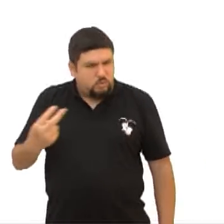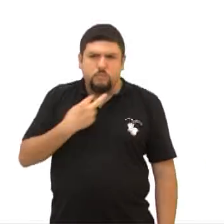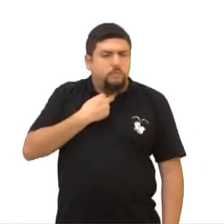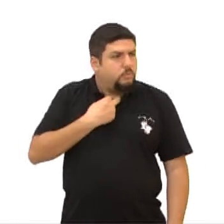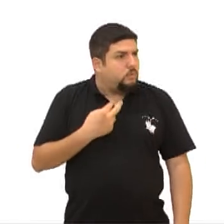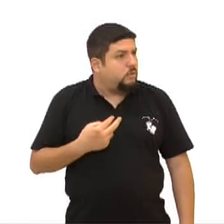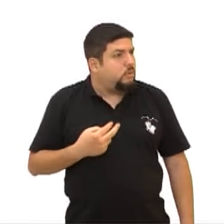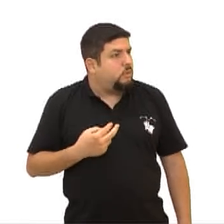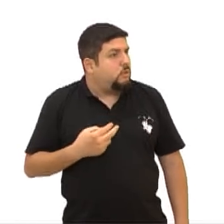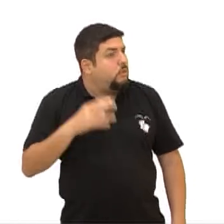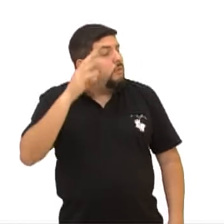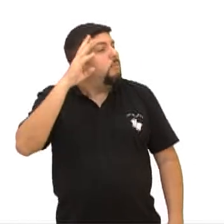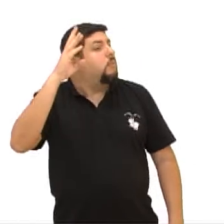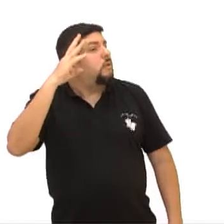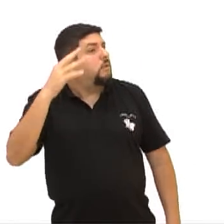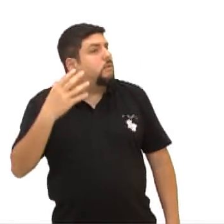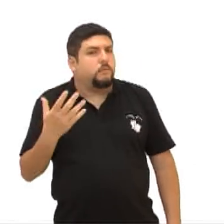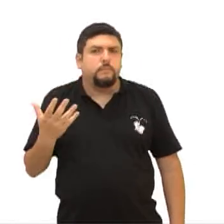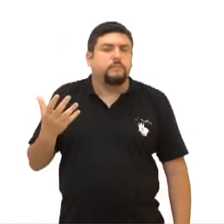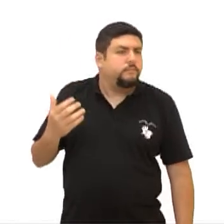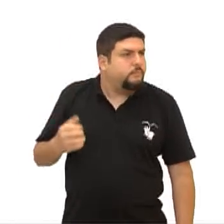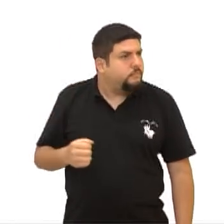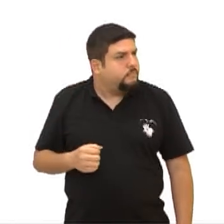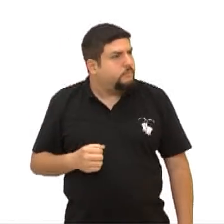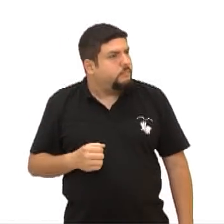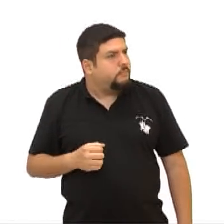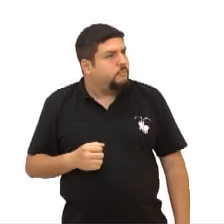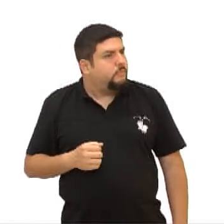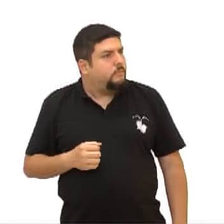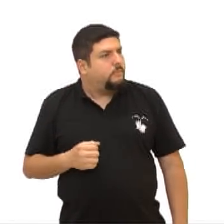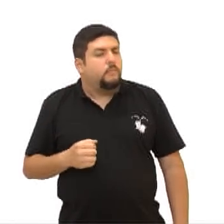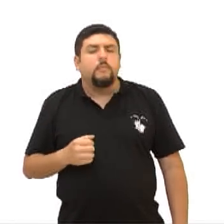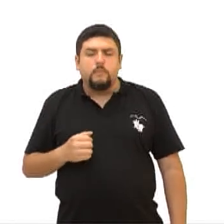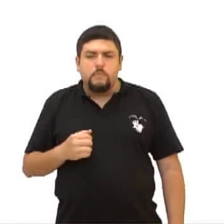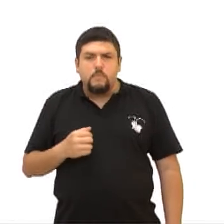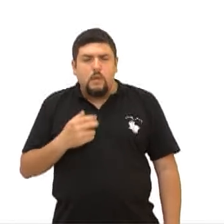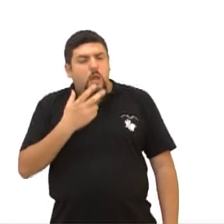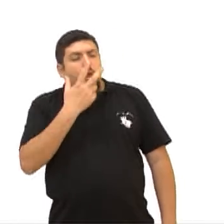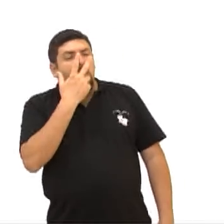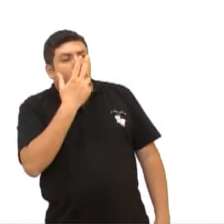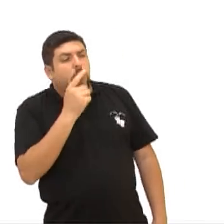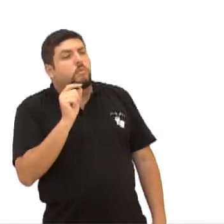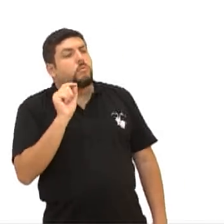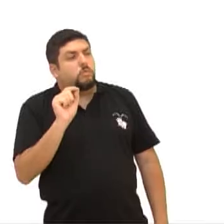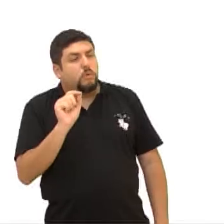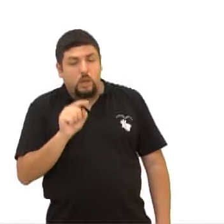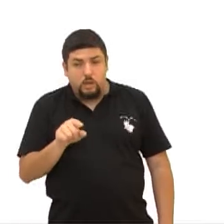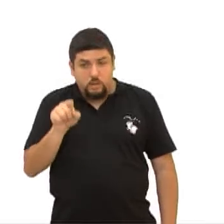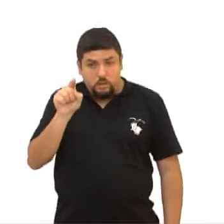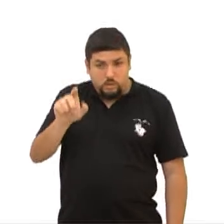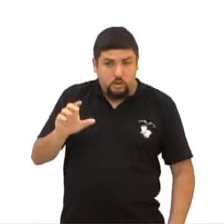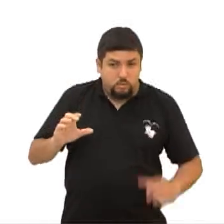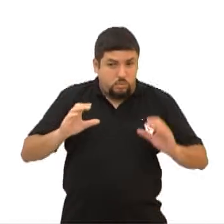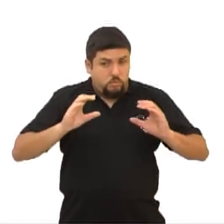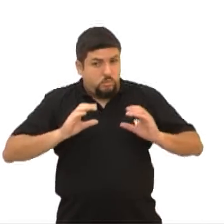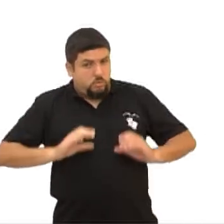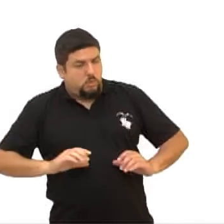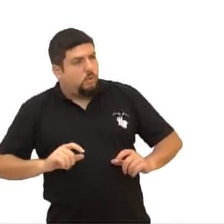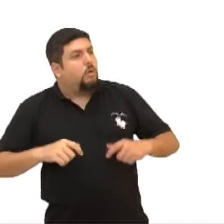nem em momento em que não houvesse crise. Eu acho que o cidadão tem que participar